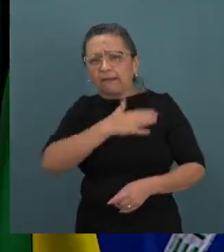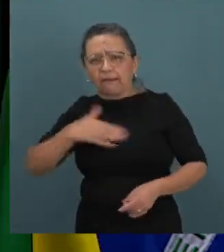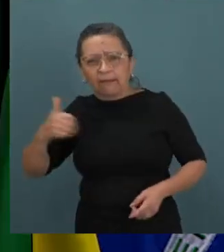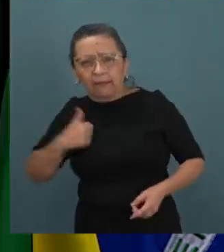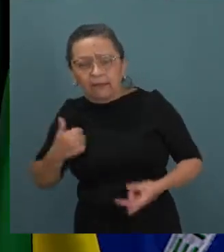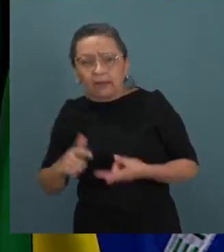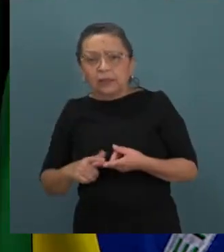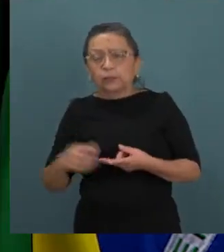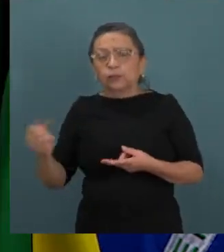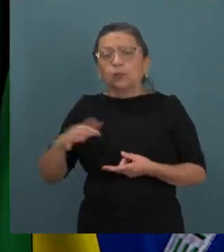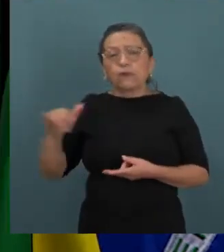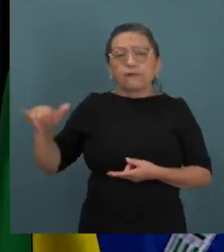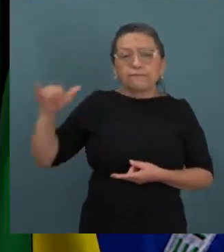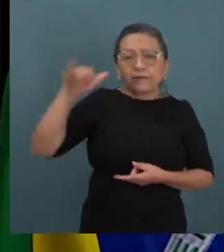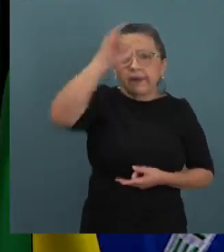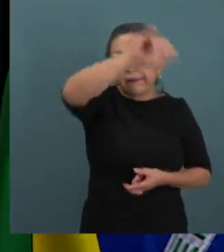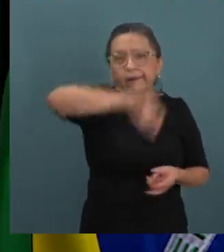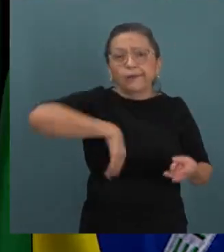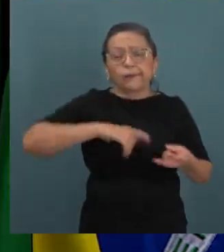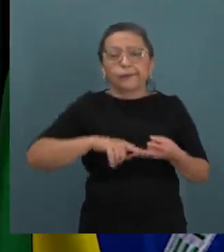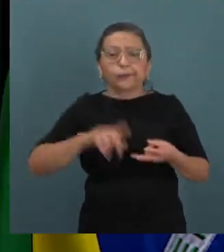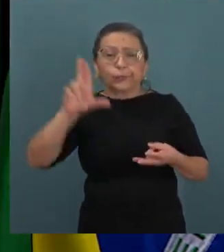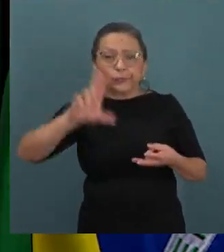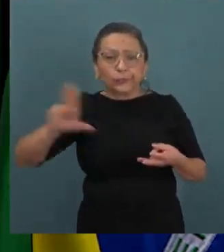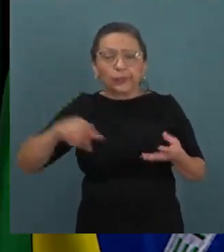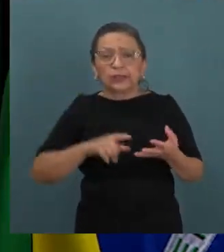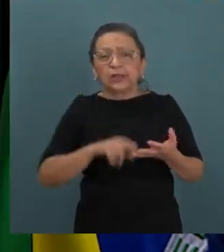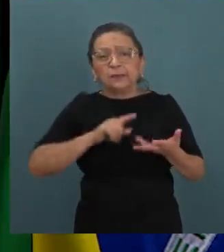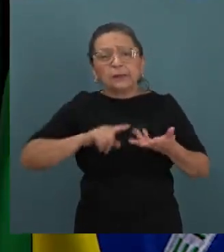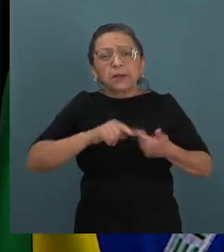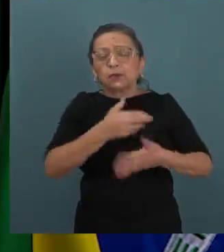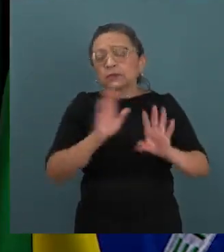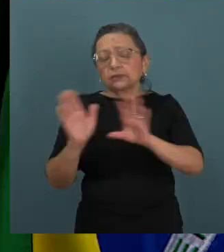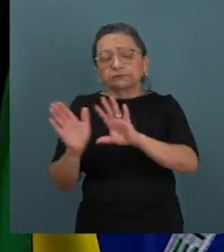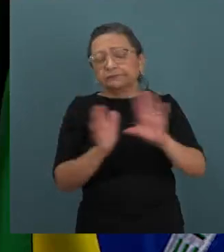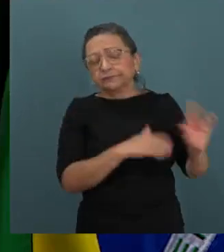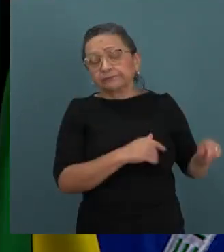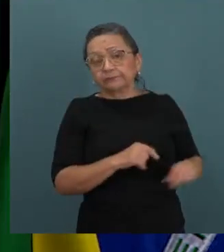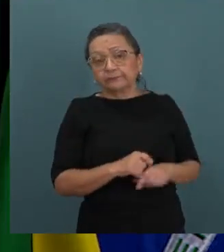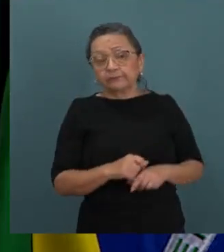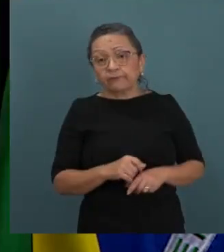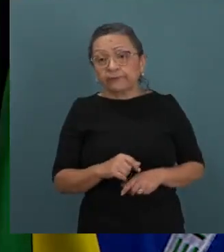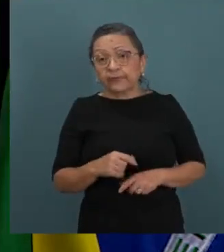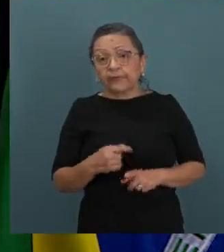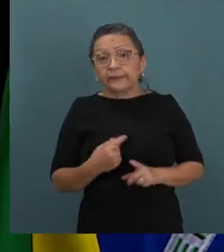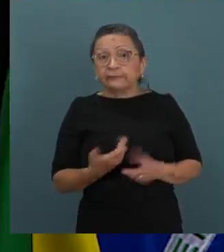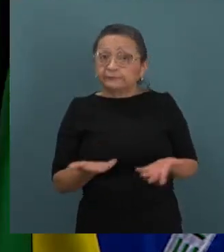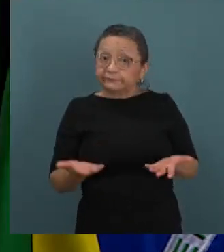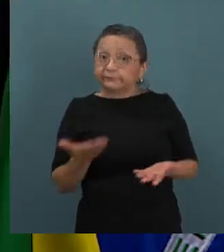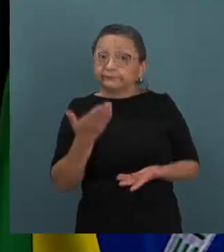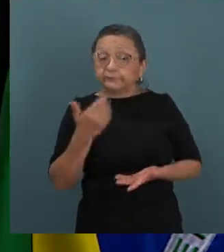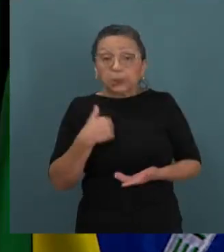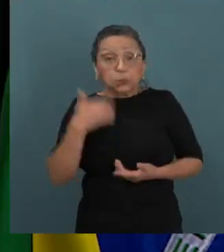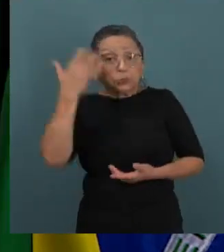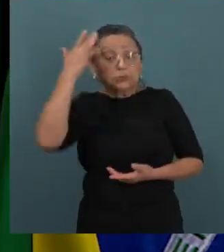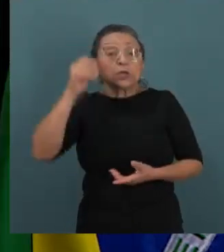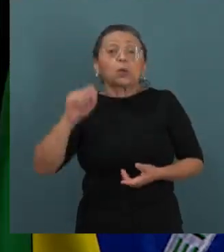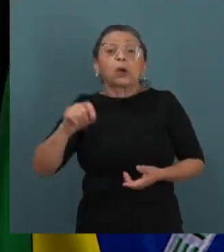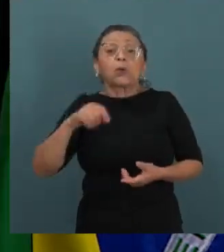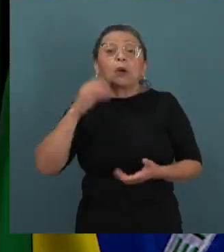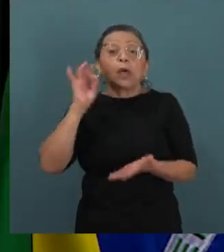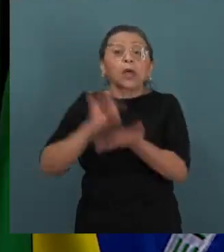do novo avião do presidente Lula, dessas coisas que essa turma, eu não sei em que mundo